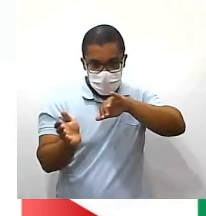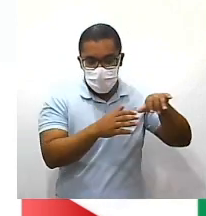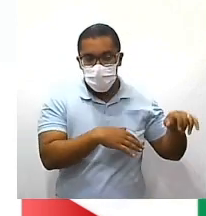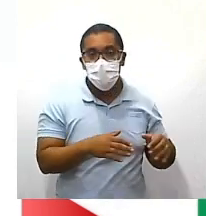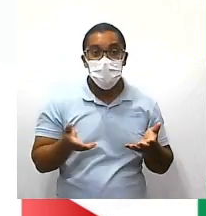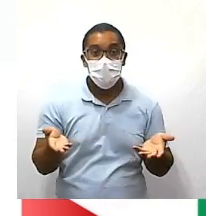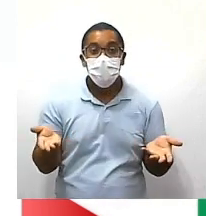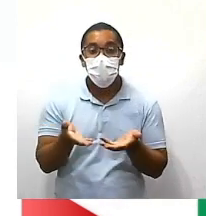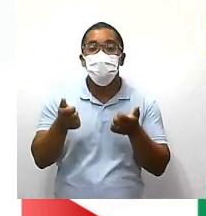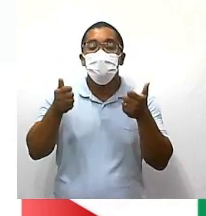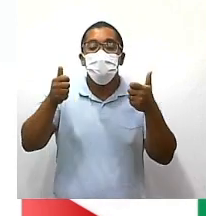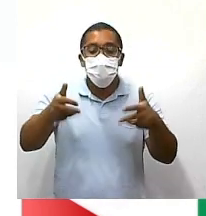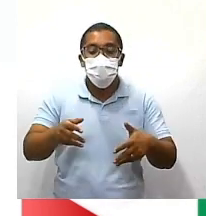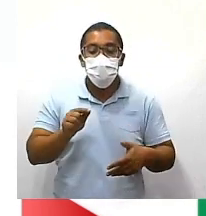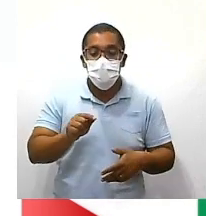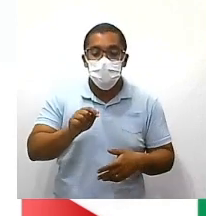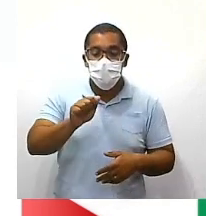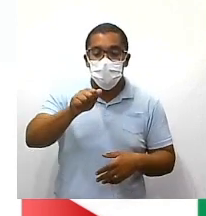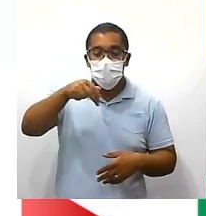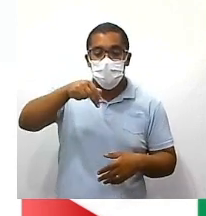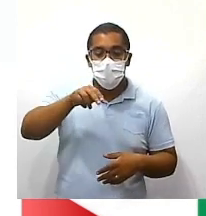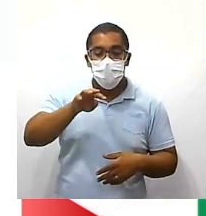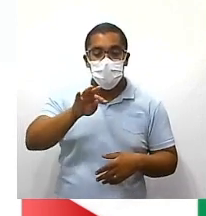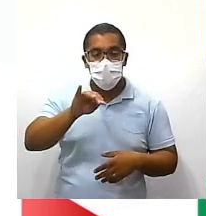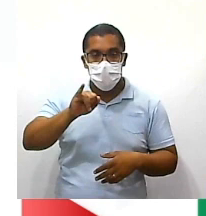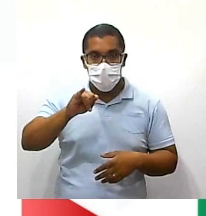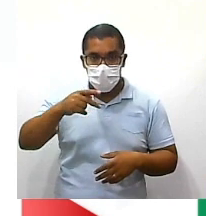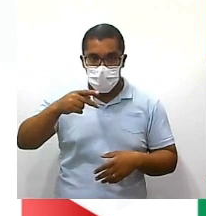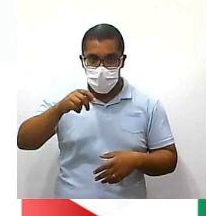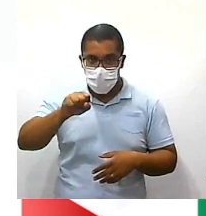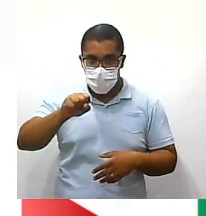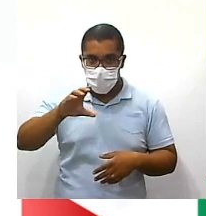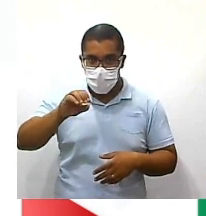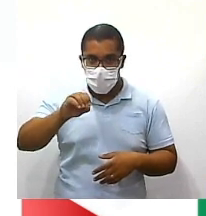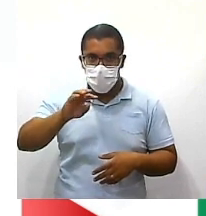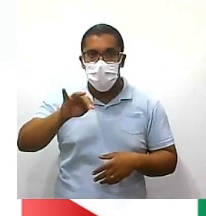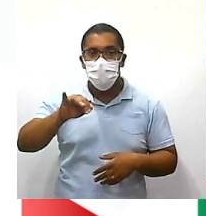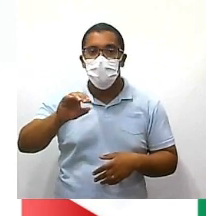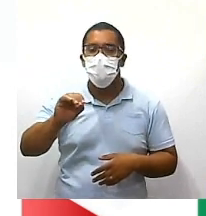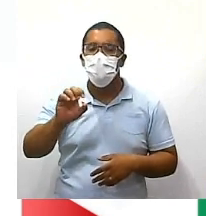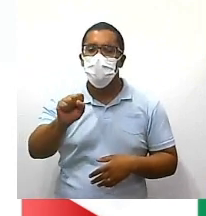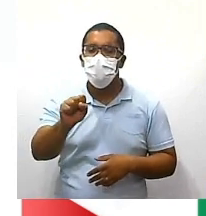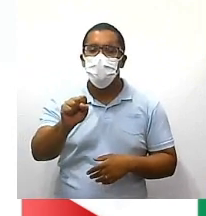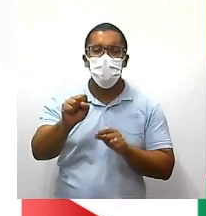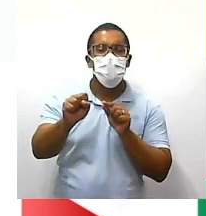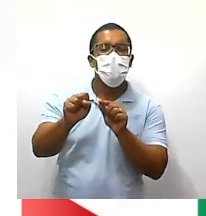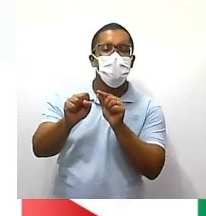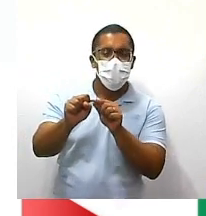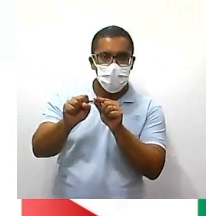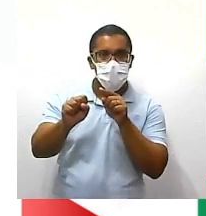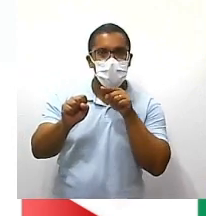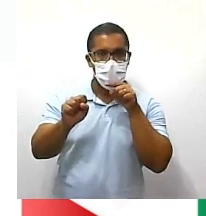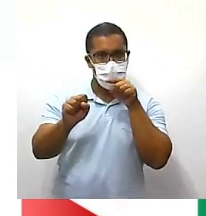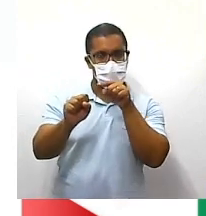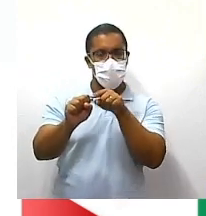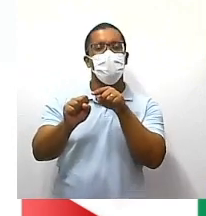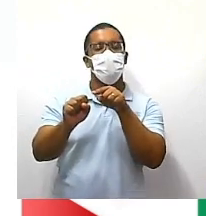os antipsicóticos. Esses aí são psicoativos que têm uma